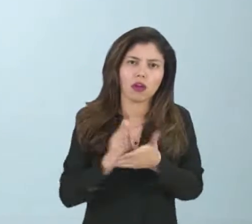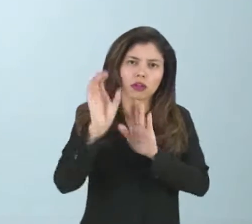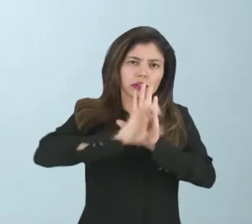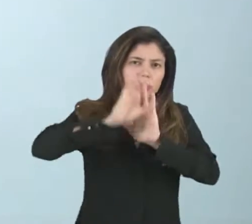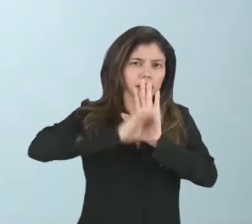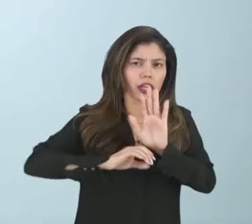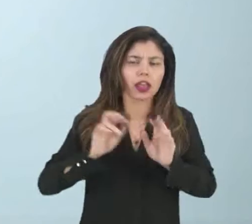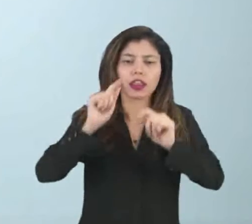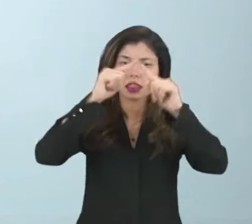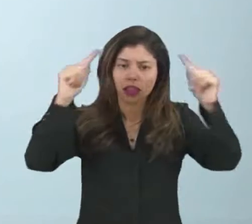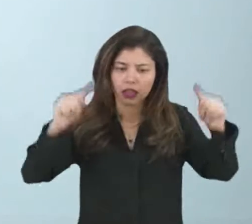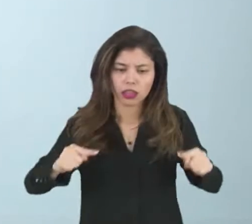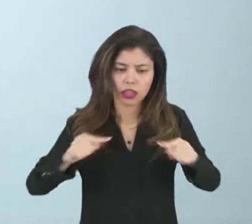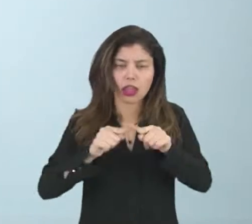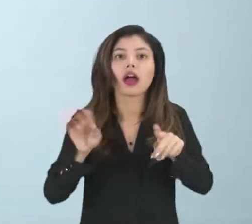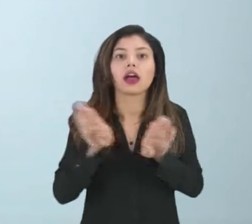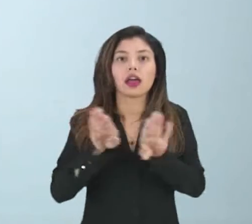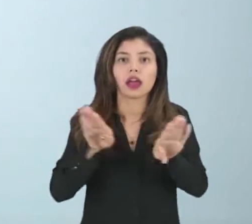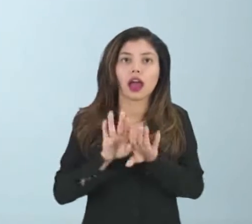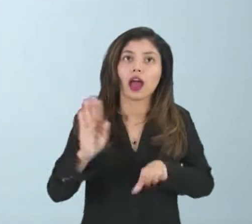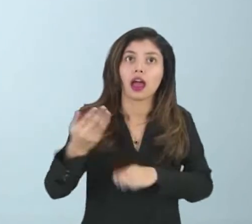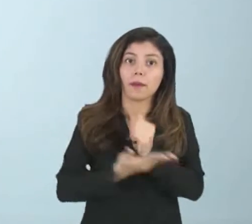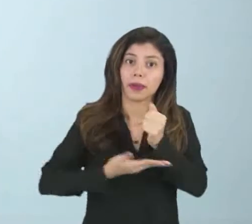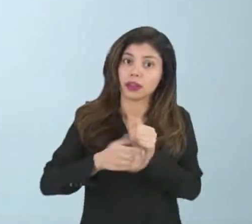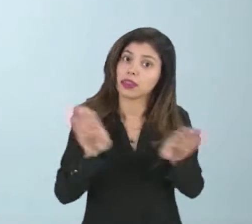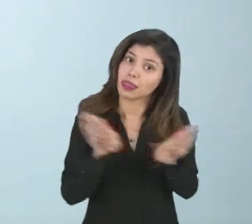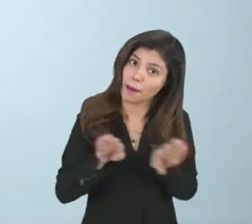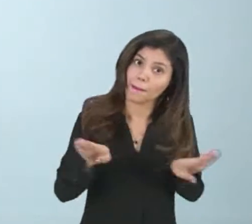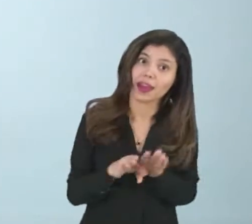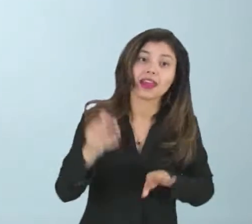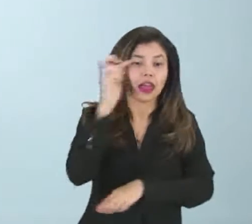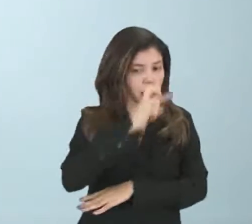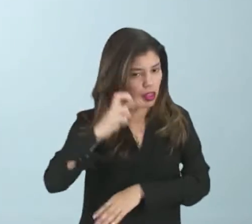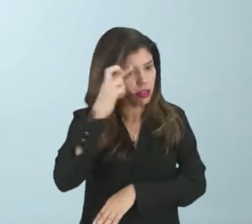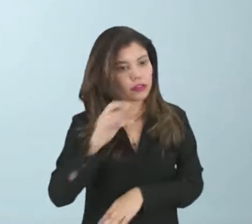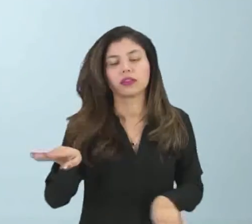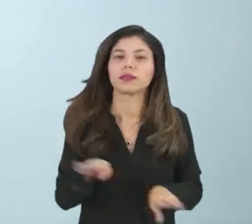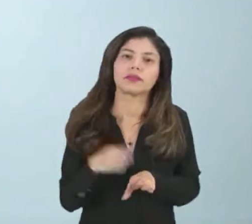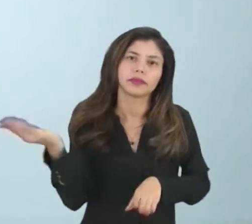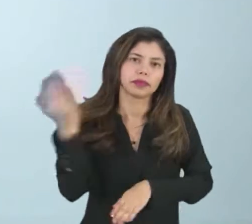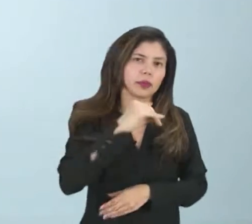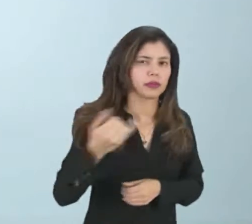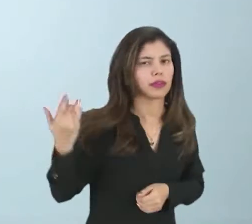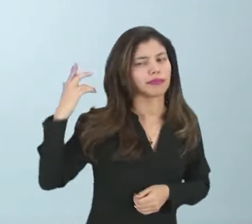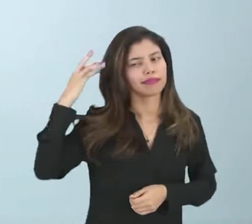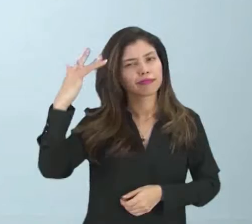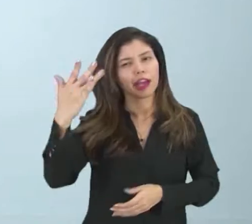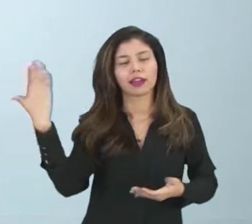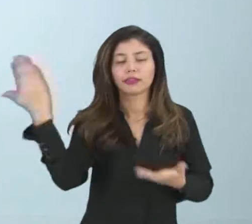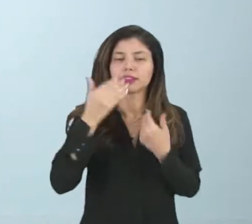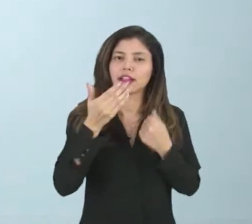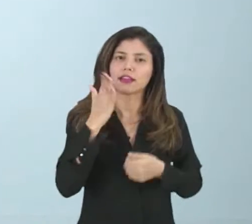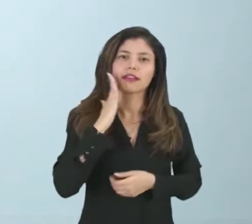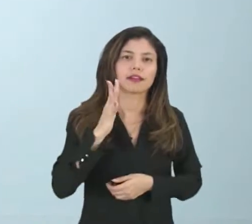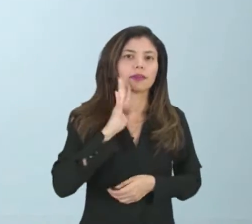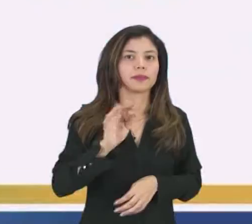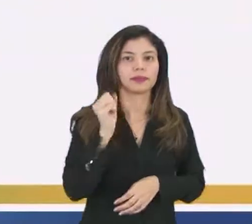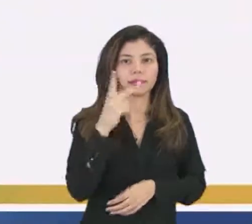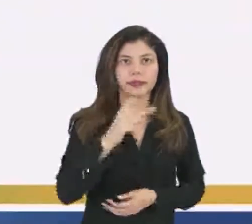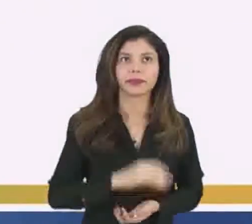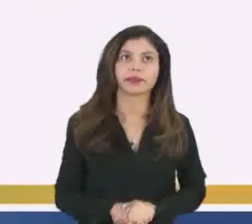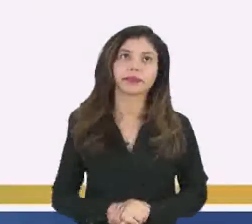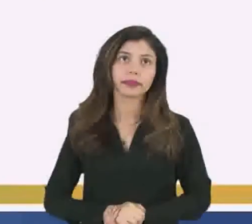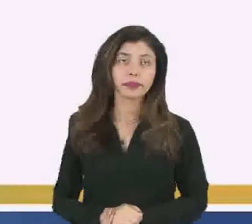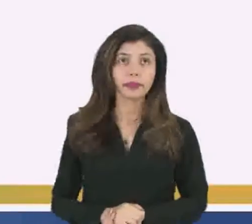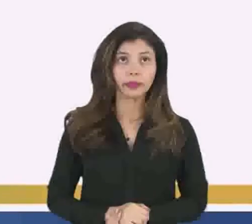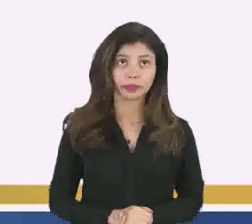conceitos da geometria básica na geometria analítica, ok? Então vem comigo viajar nessa daí, vai ser muito legal, certinho?